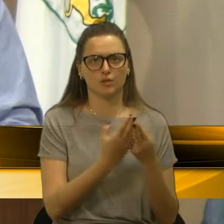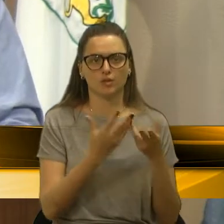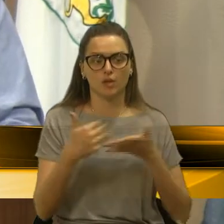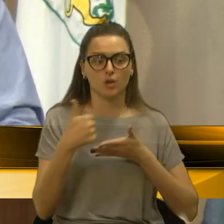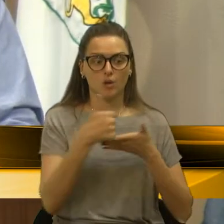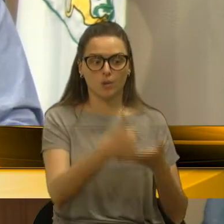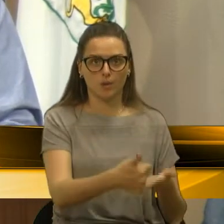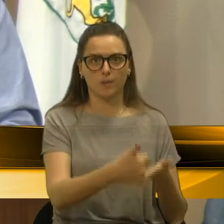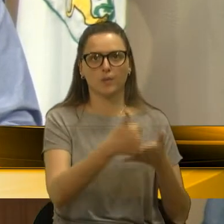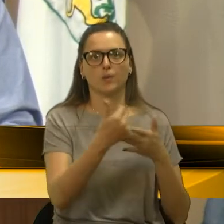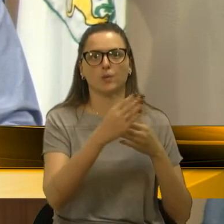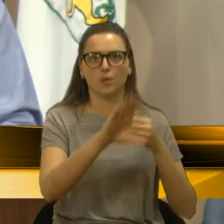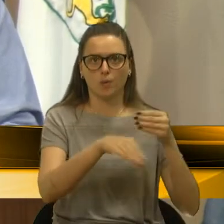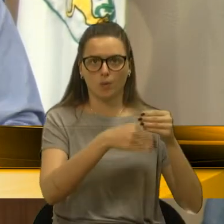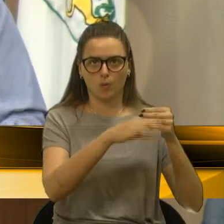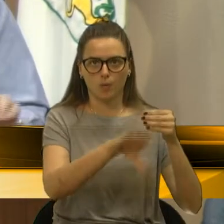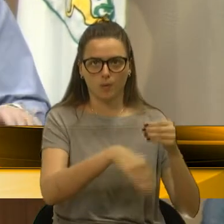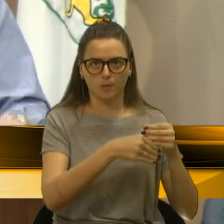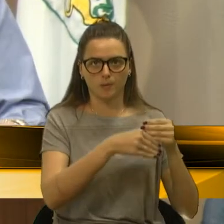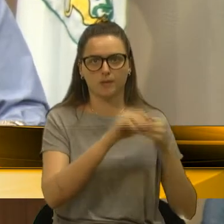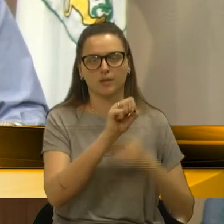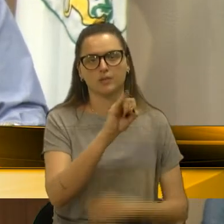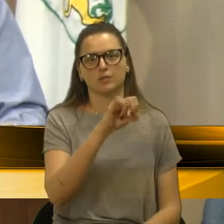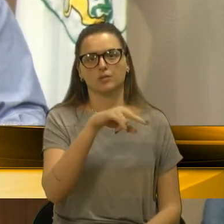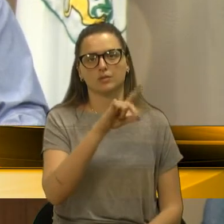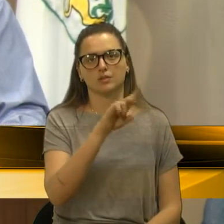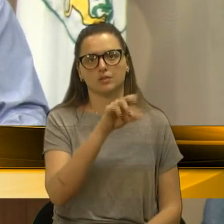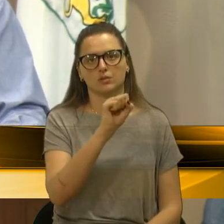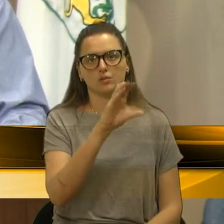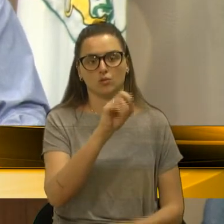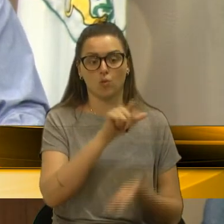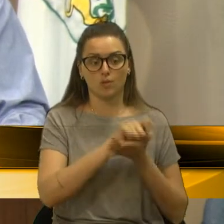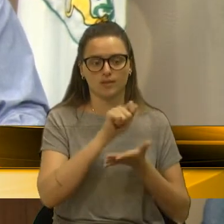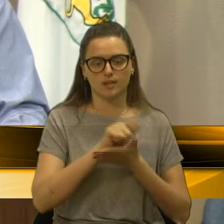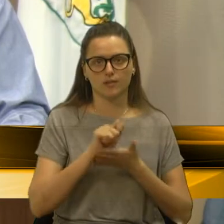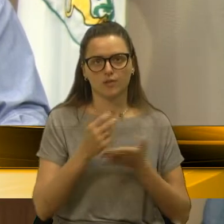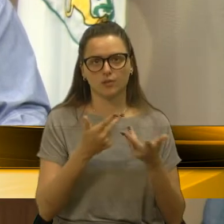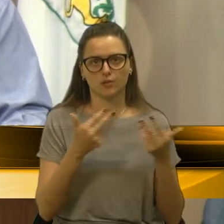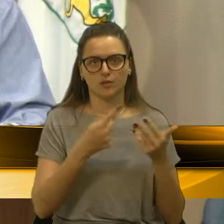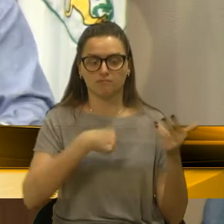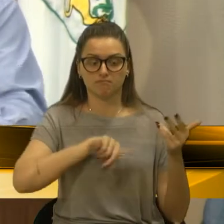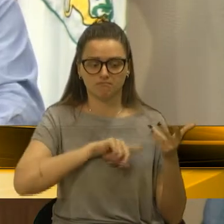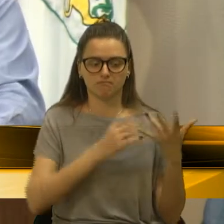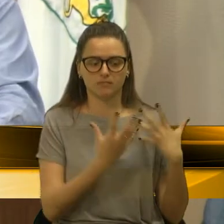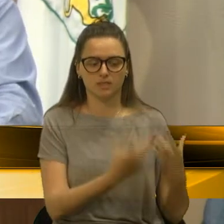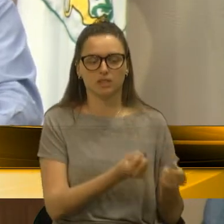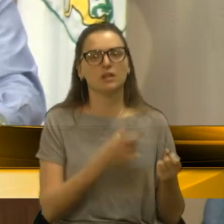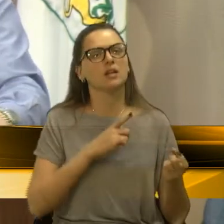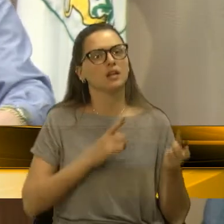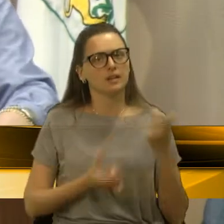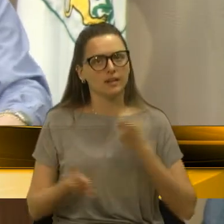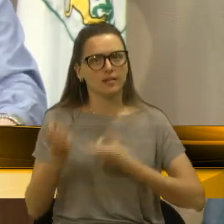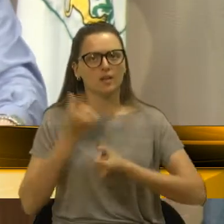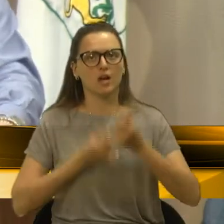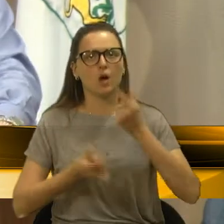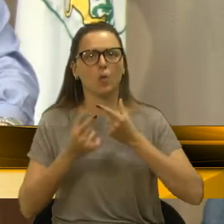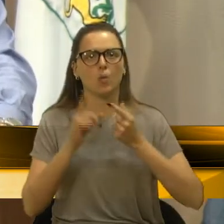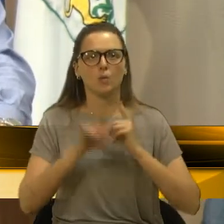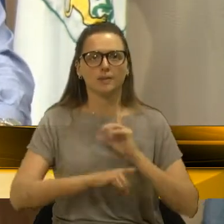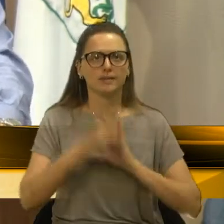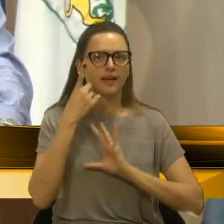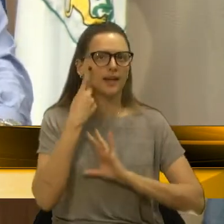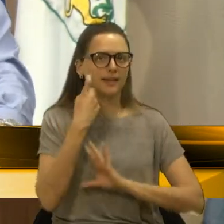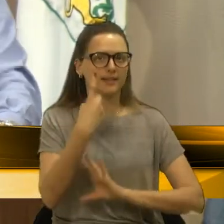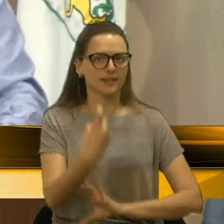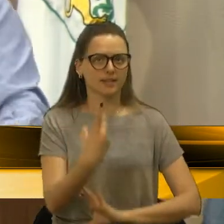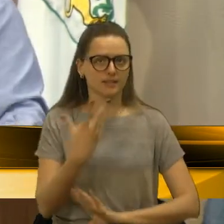contribuições que foram encaminhadas pelo Sinduscom foram acolhidas. Aliás, eu diria que algumas, assim, são até interessantes, vereador